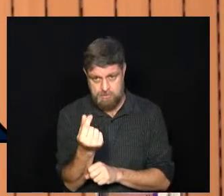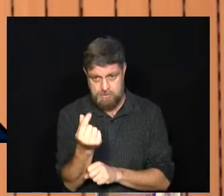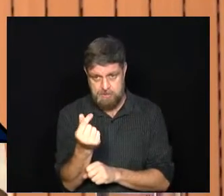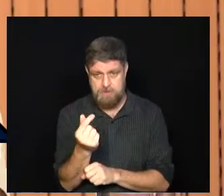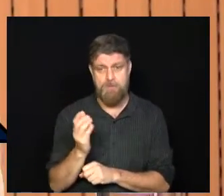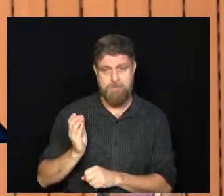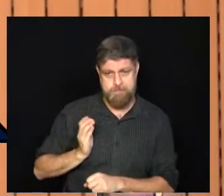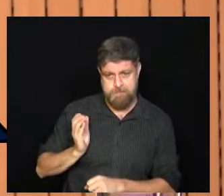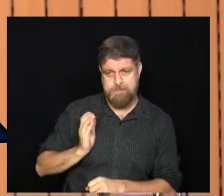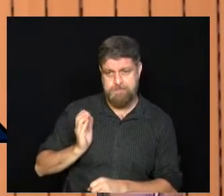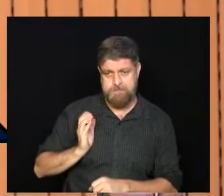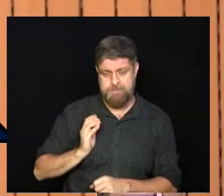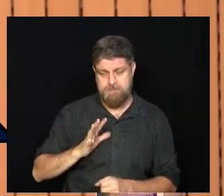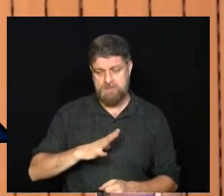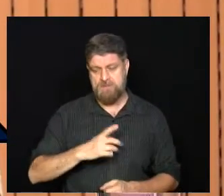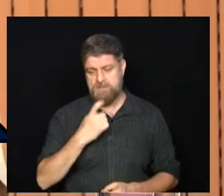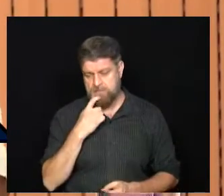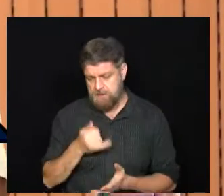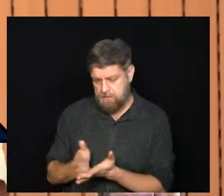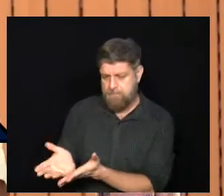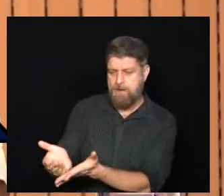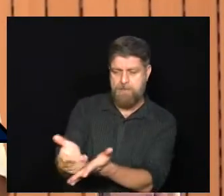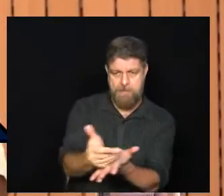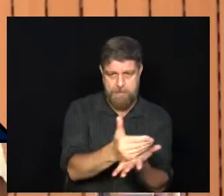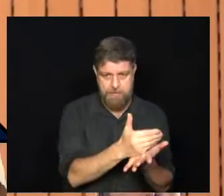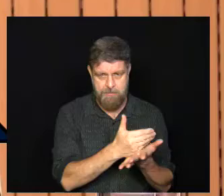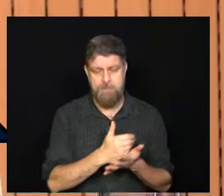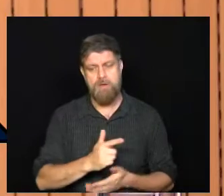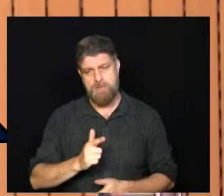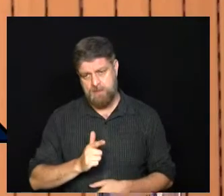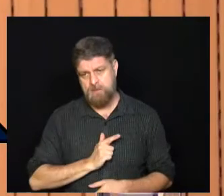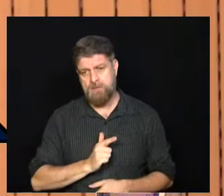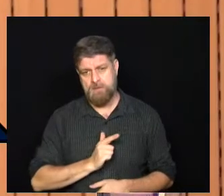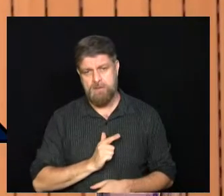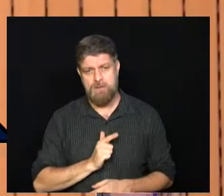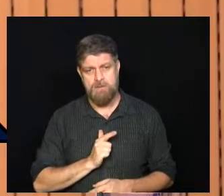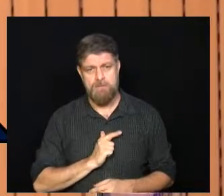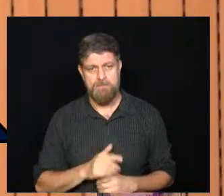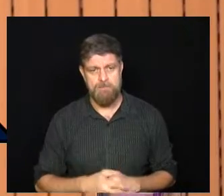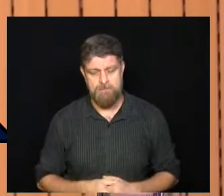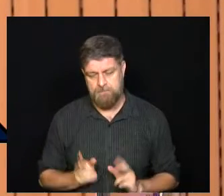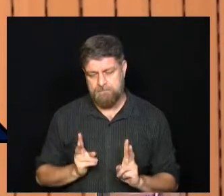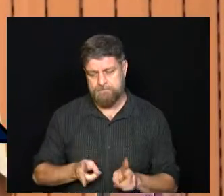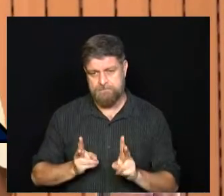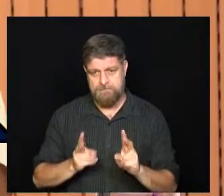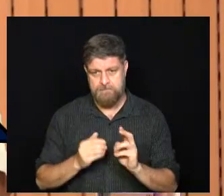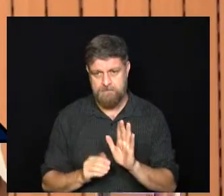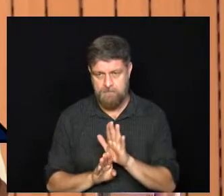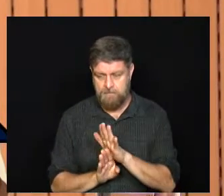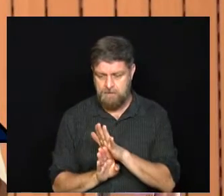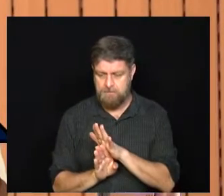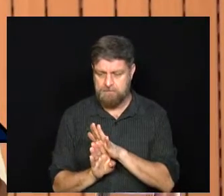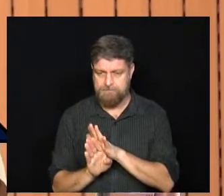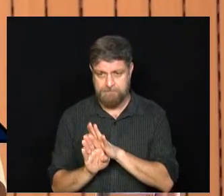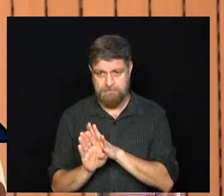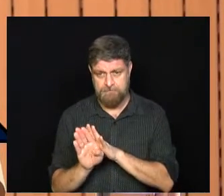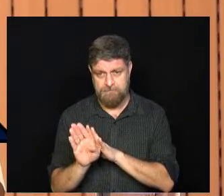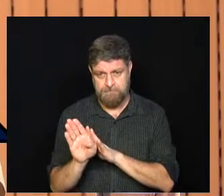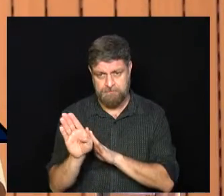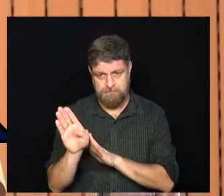né? A arrecadação tem ocorrido, né, de certo modo, se mantido e crescido, né,